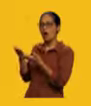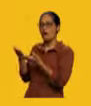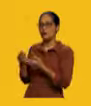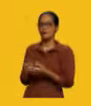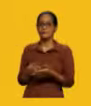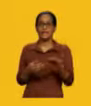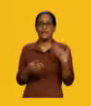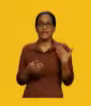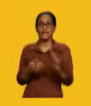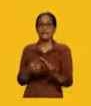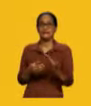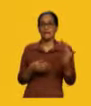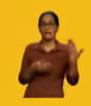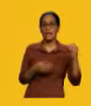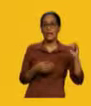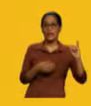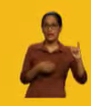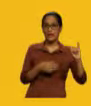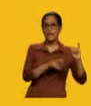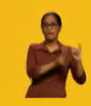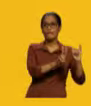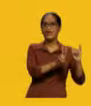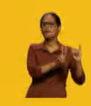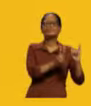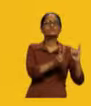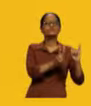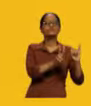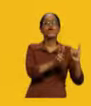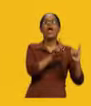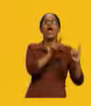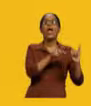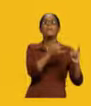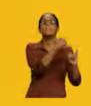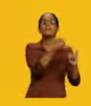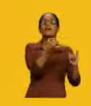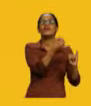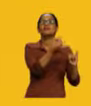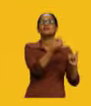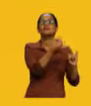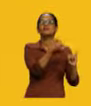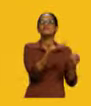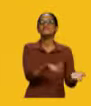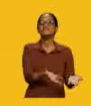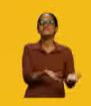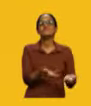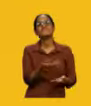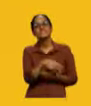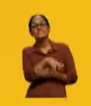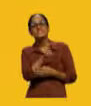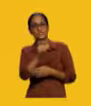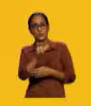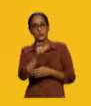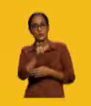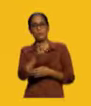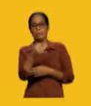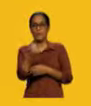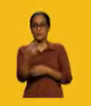esquerda do V, eu vou fazer uma subtração, que é 5 menos 1, que é